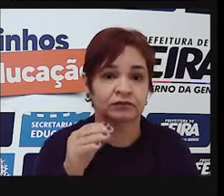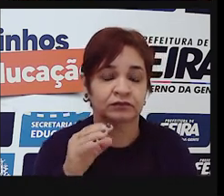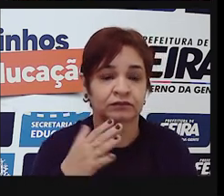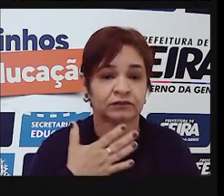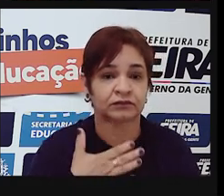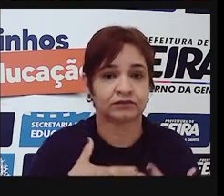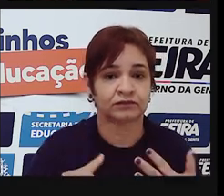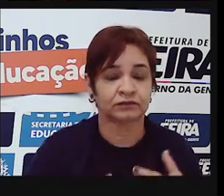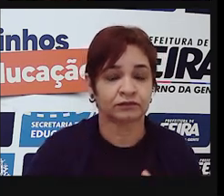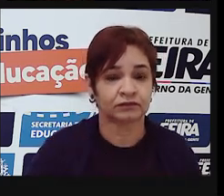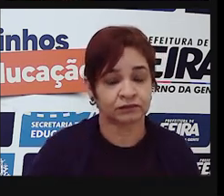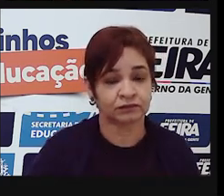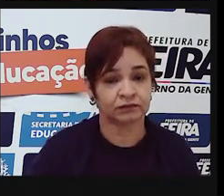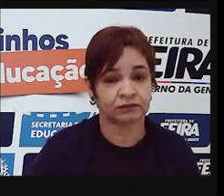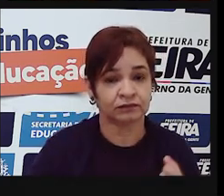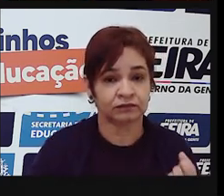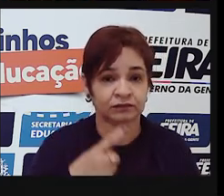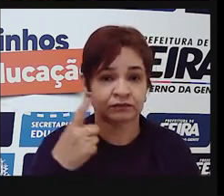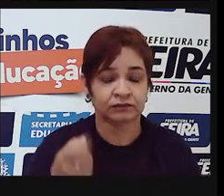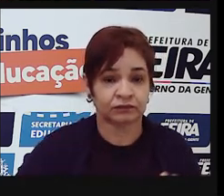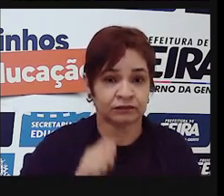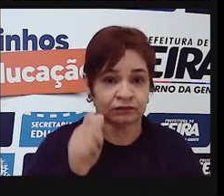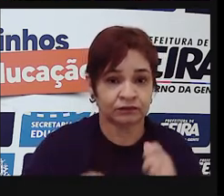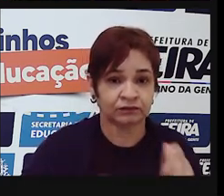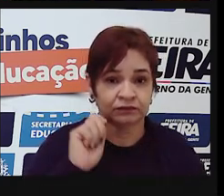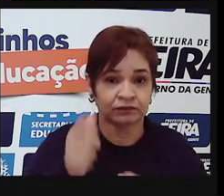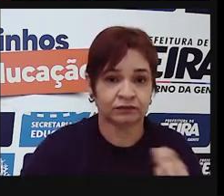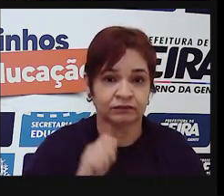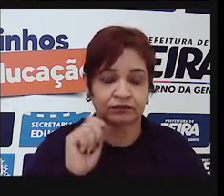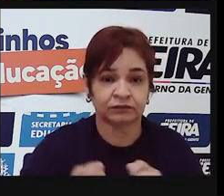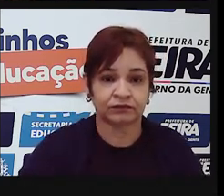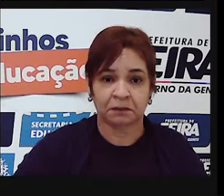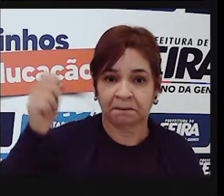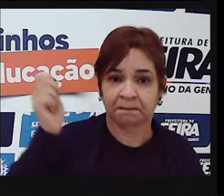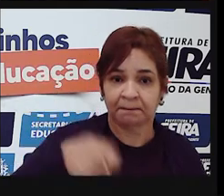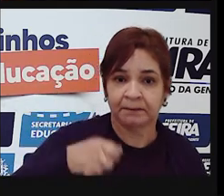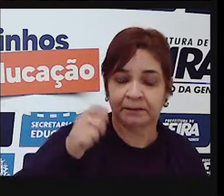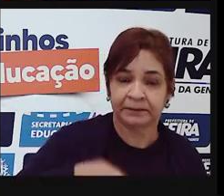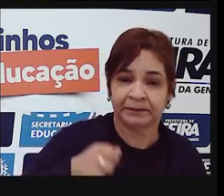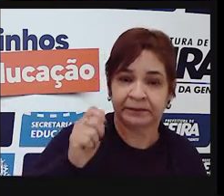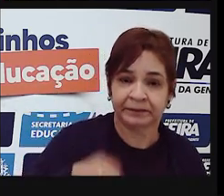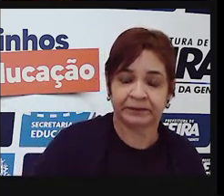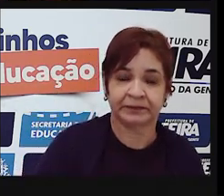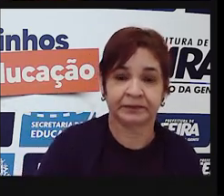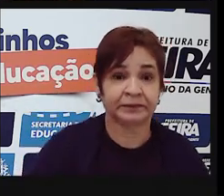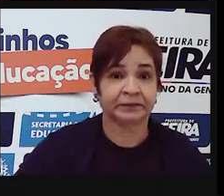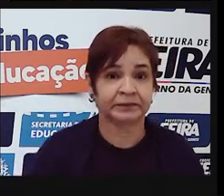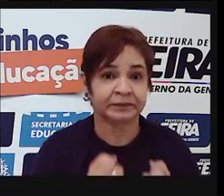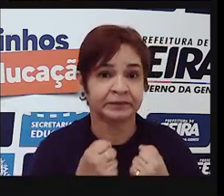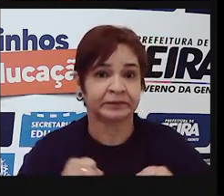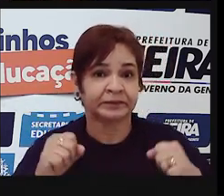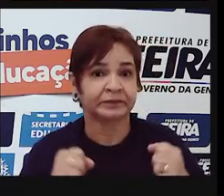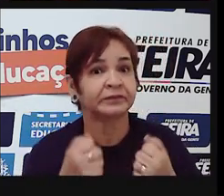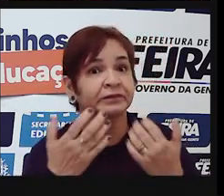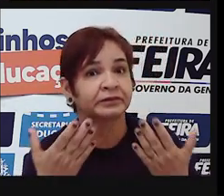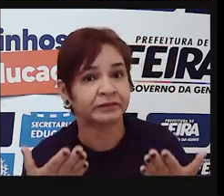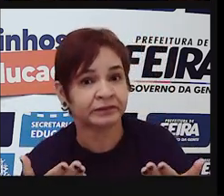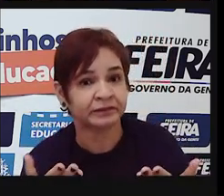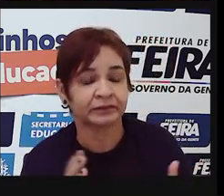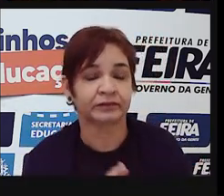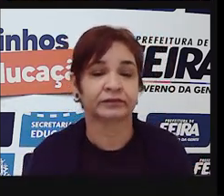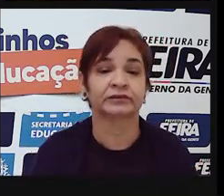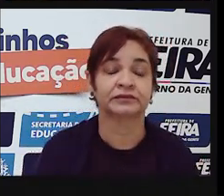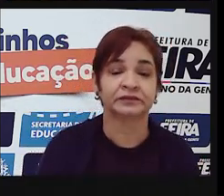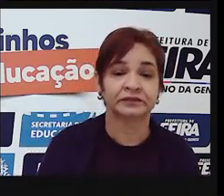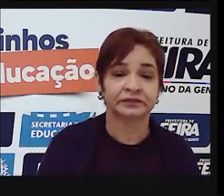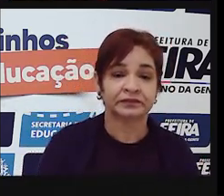especializados em fazer o ritmo da música, como a bateria ou o bumbo. No forró, por exemplo, tem a zabumba e faz o